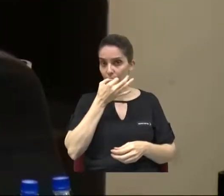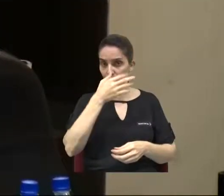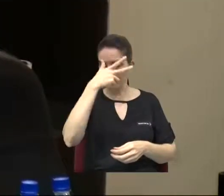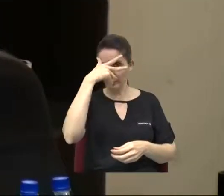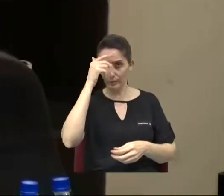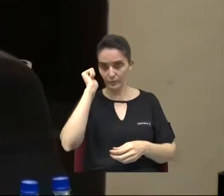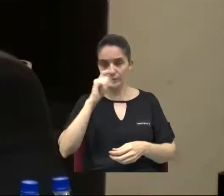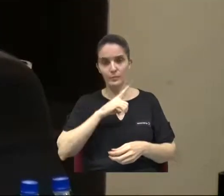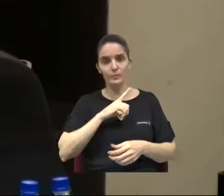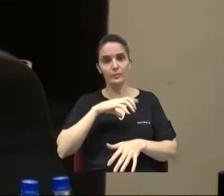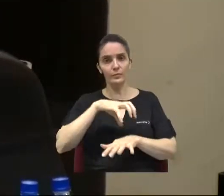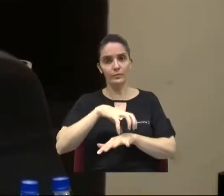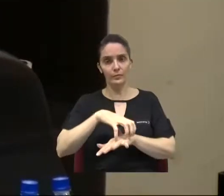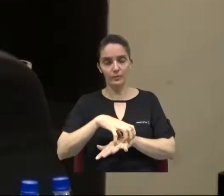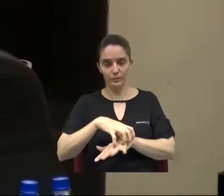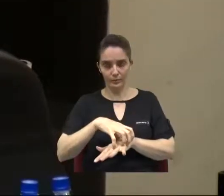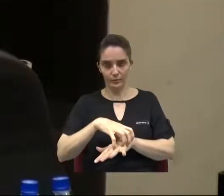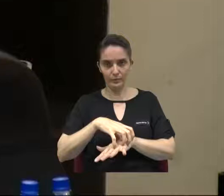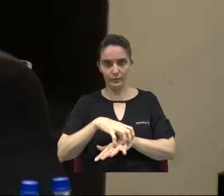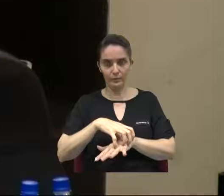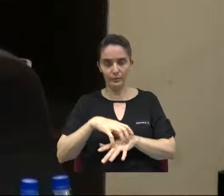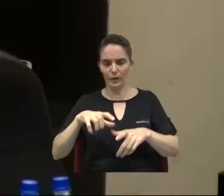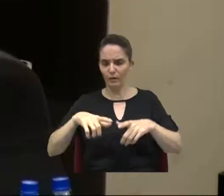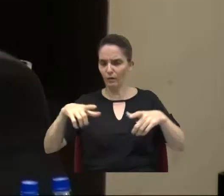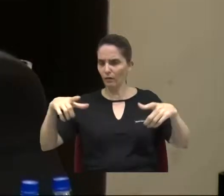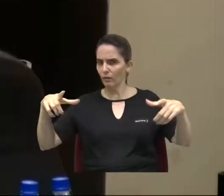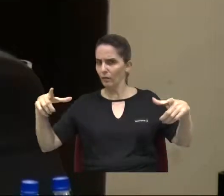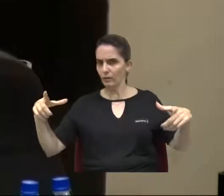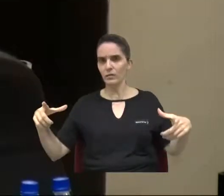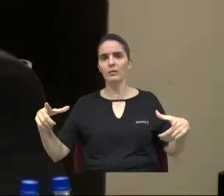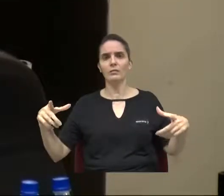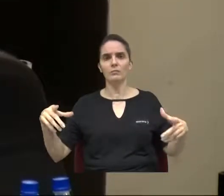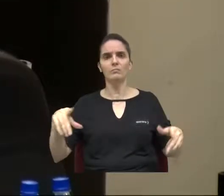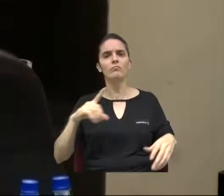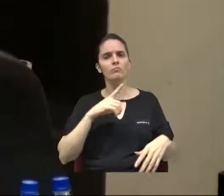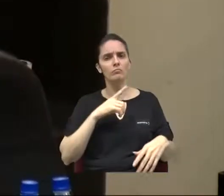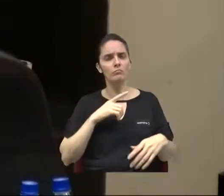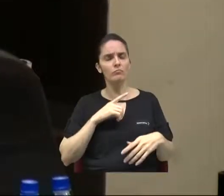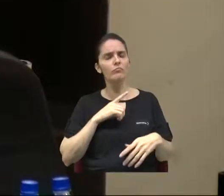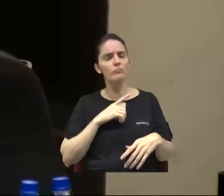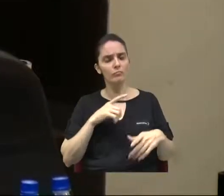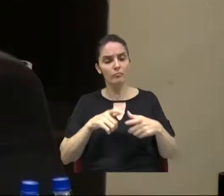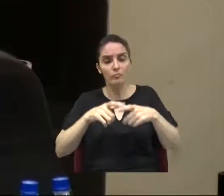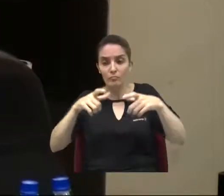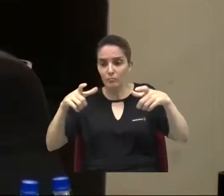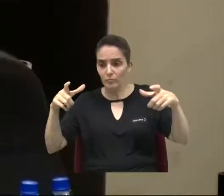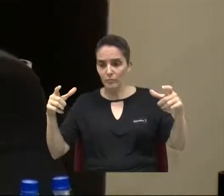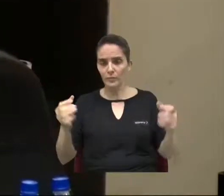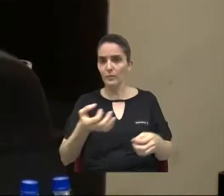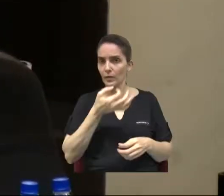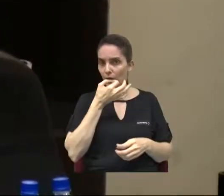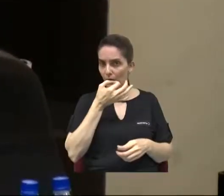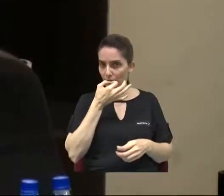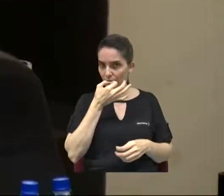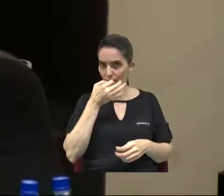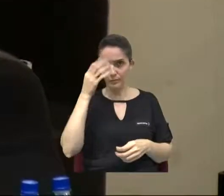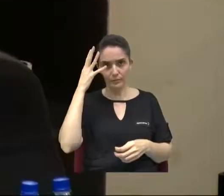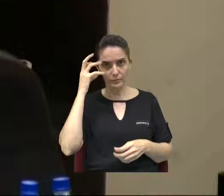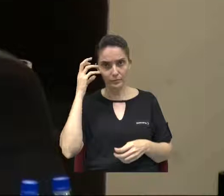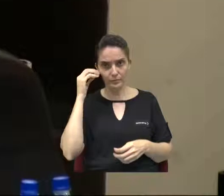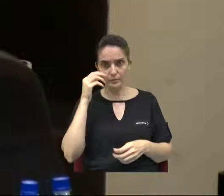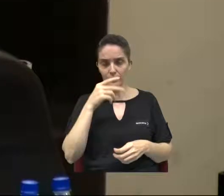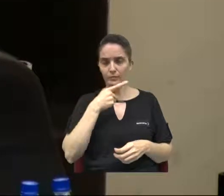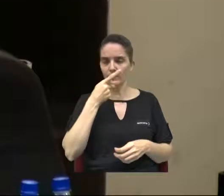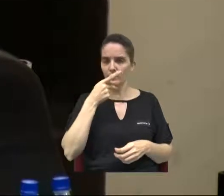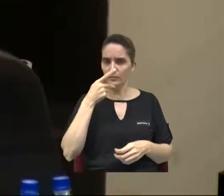centro comunitário que é espaçoso, tem espaço. E a sugestão, eu sei que é a longo